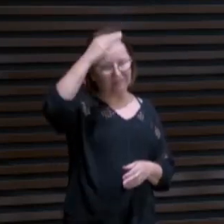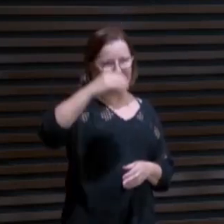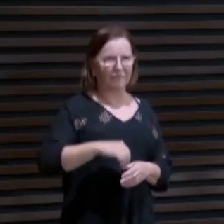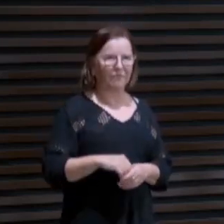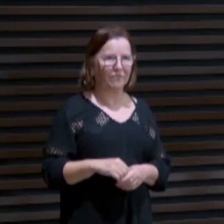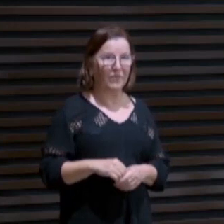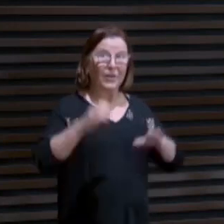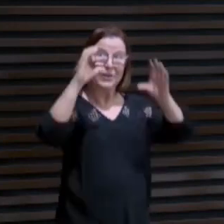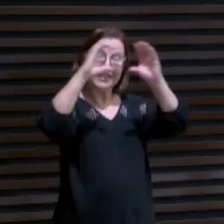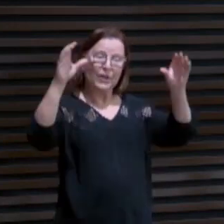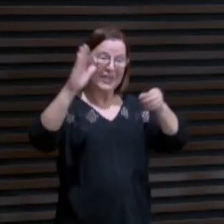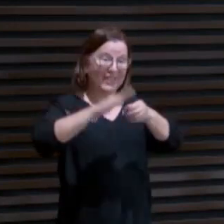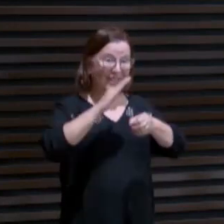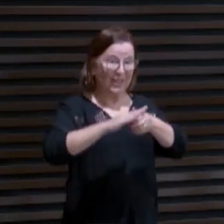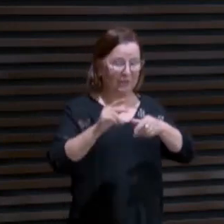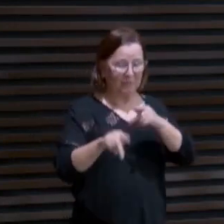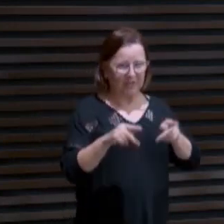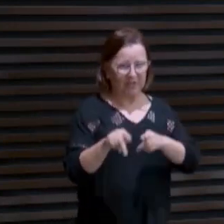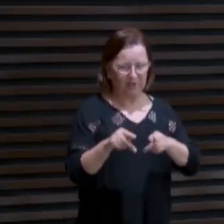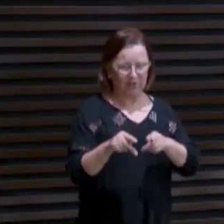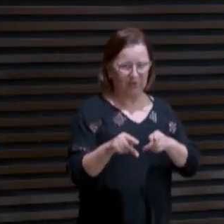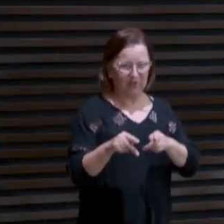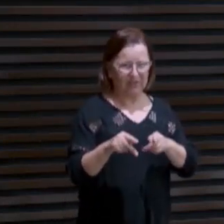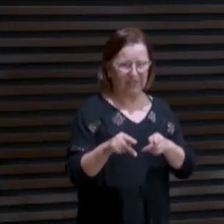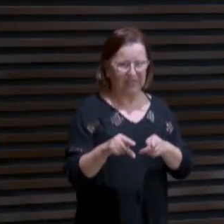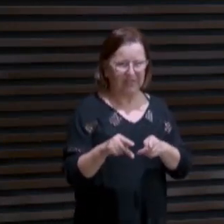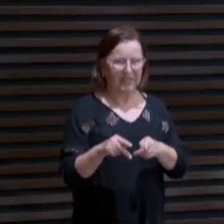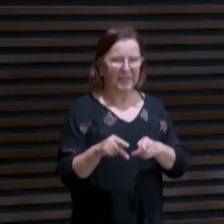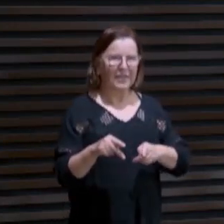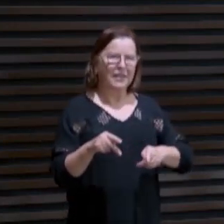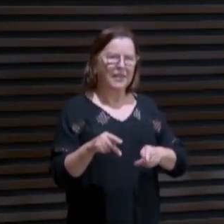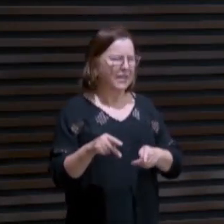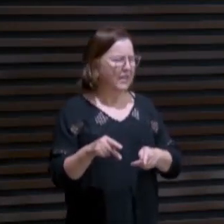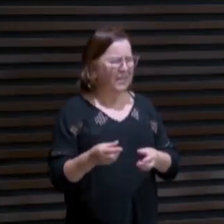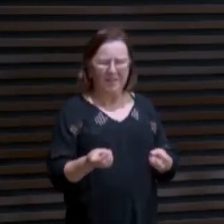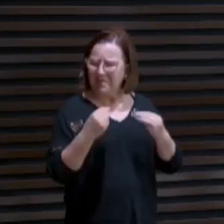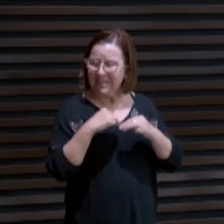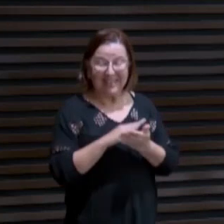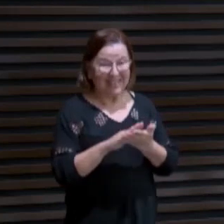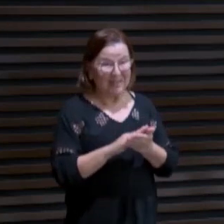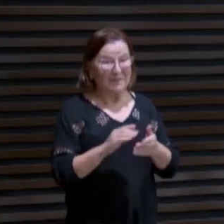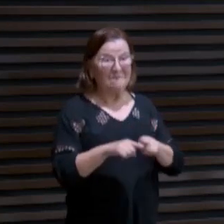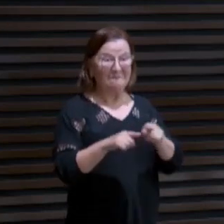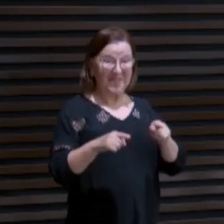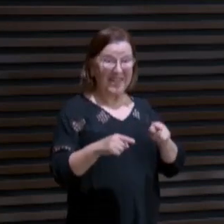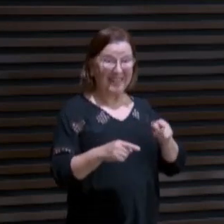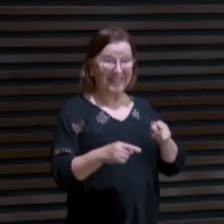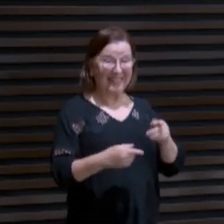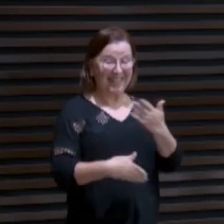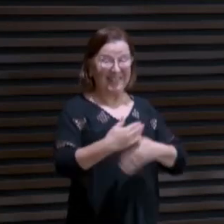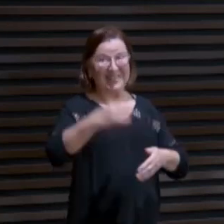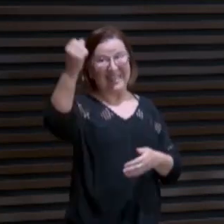O céu está cheio de pessoas indignas e imorais que, mediante a graça, receberam o dom da fé